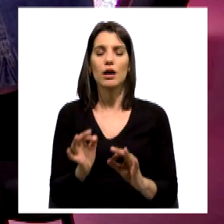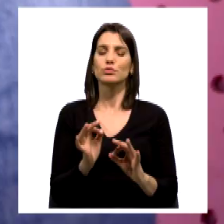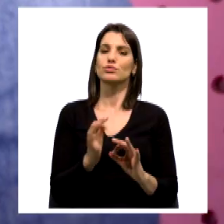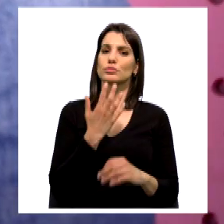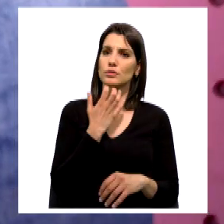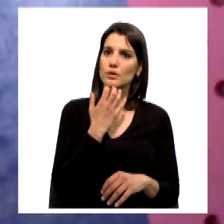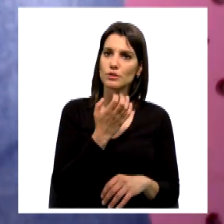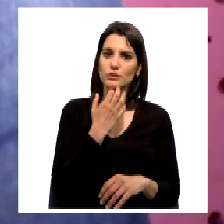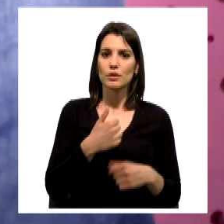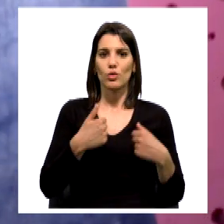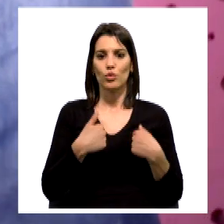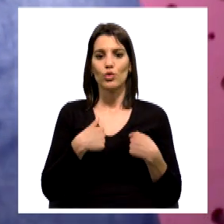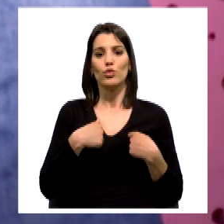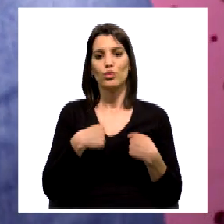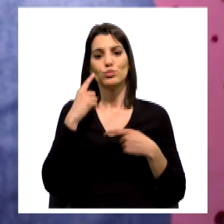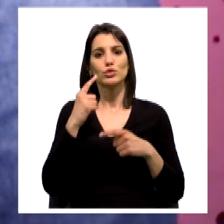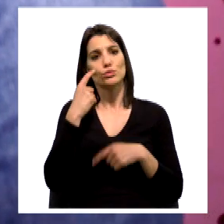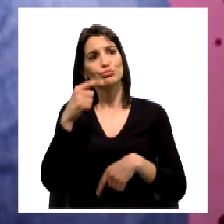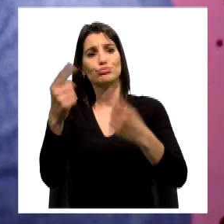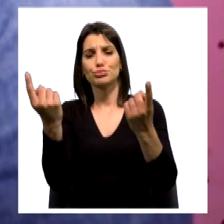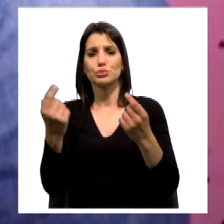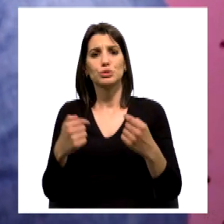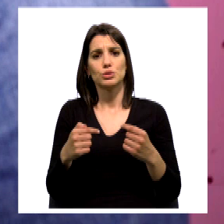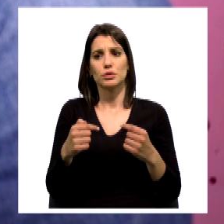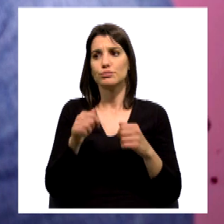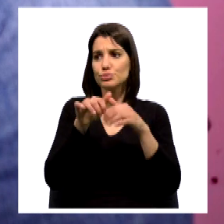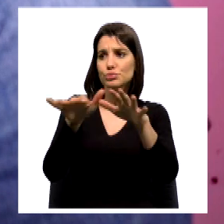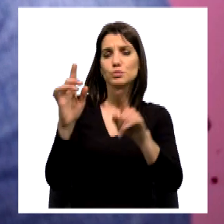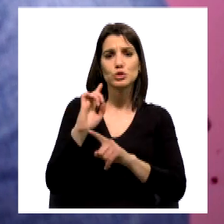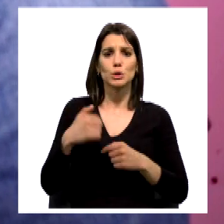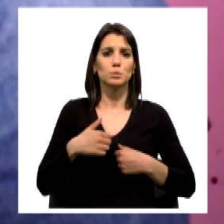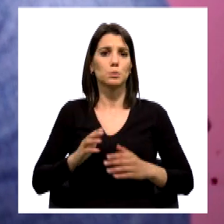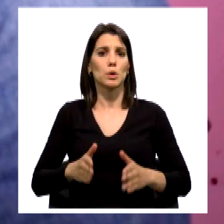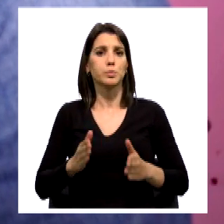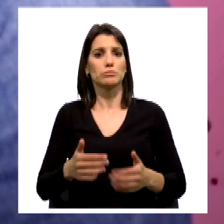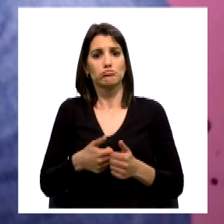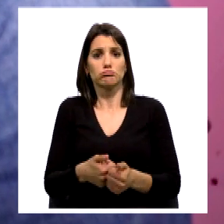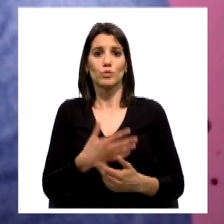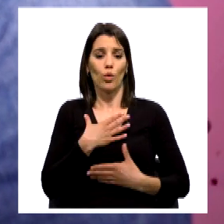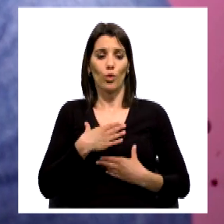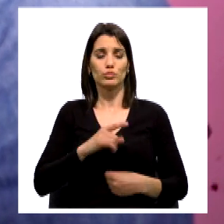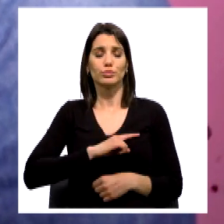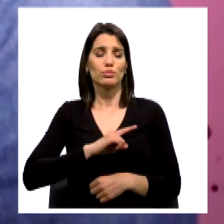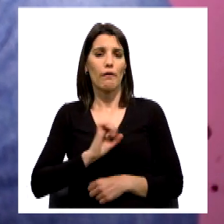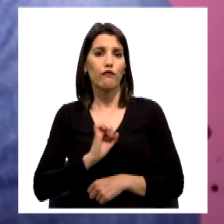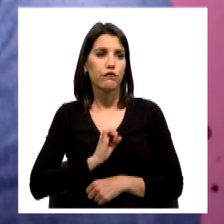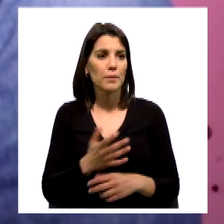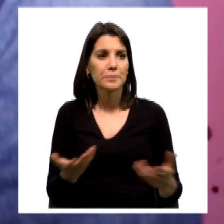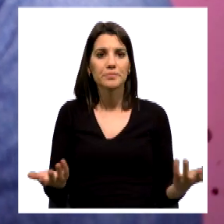cuidados, de precisão, que eu, como divulgador, não tenho que ter. Posso-me guiar apenas pelo meu gosto